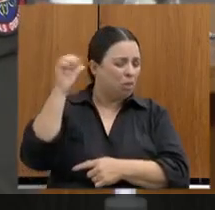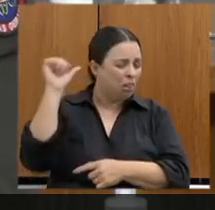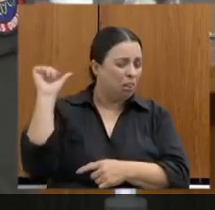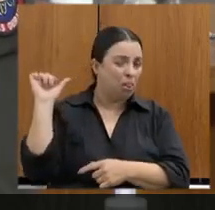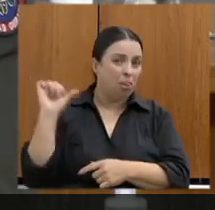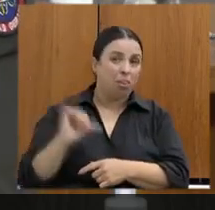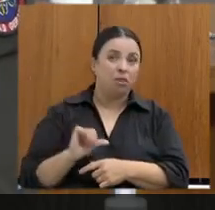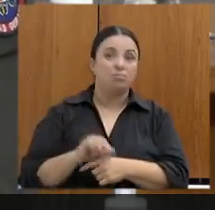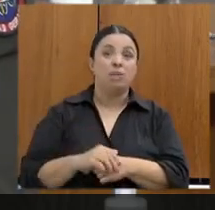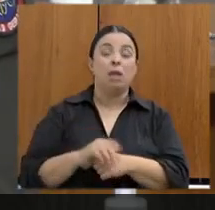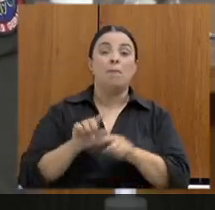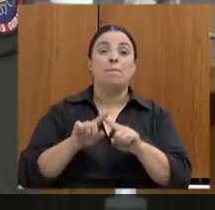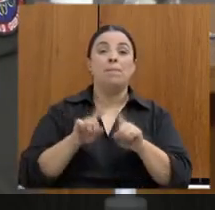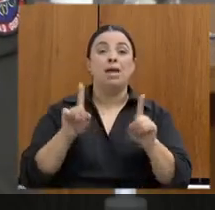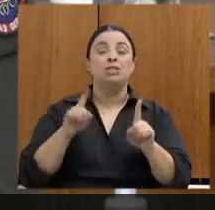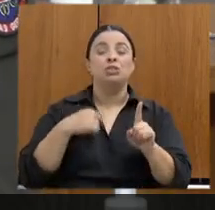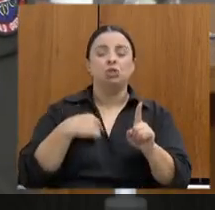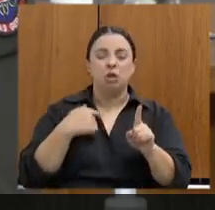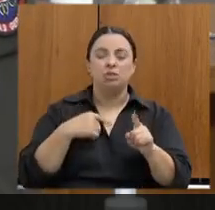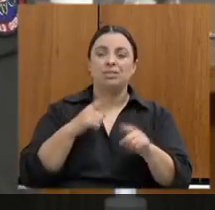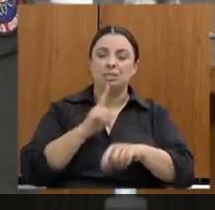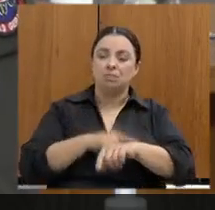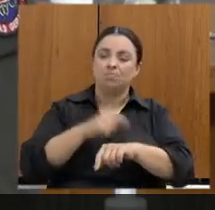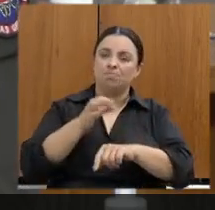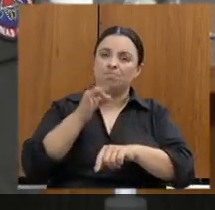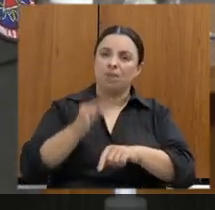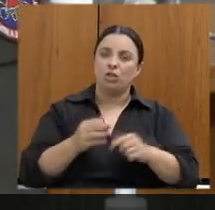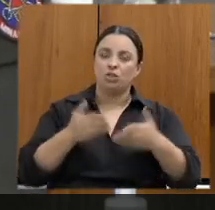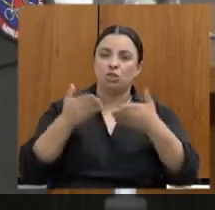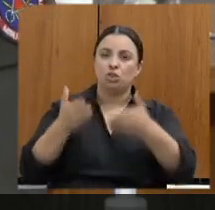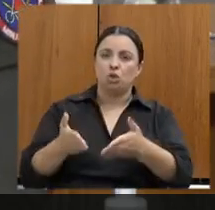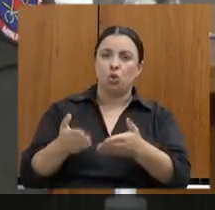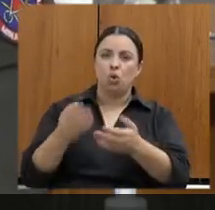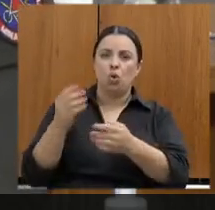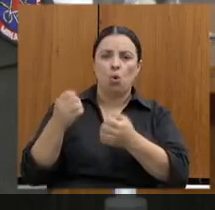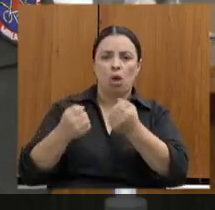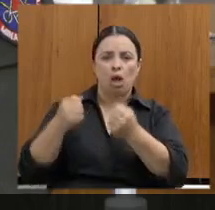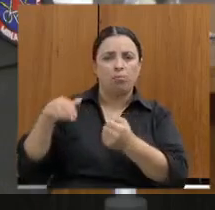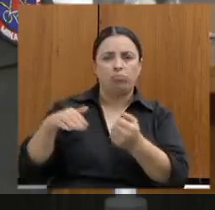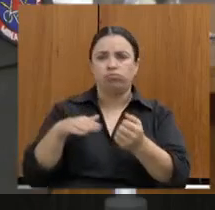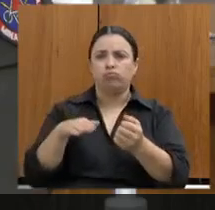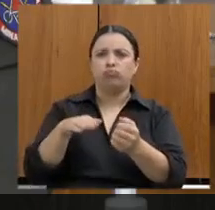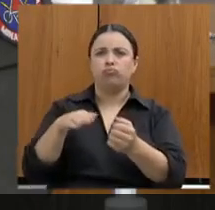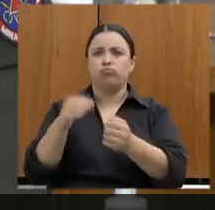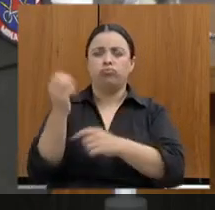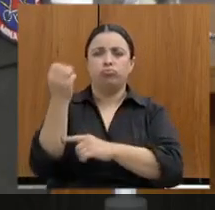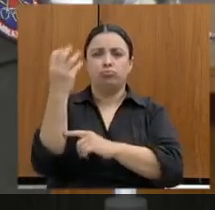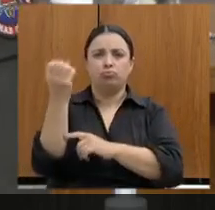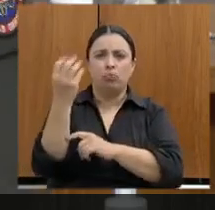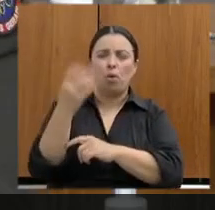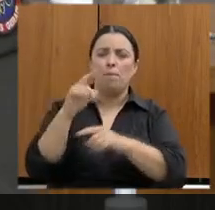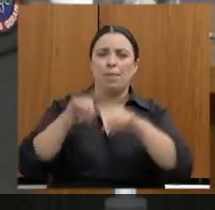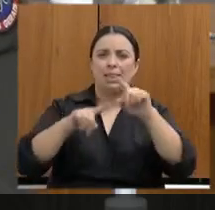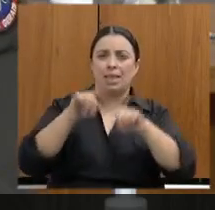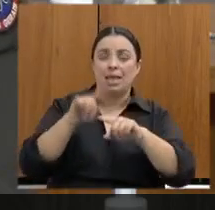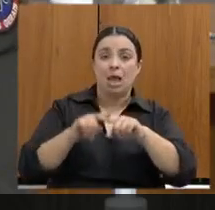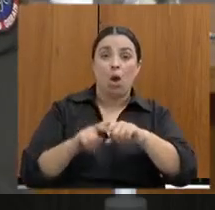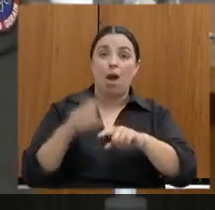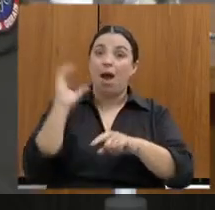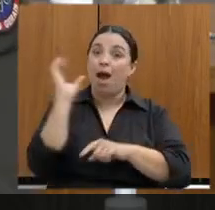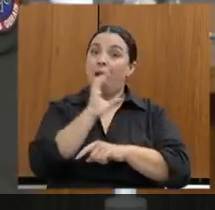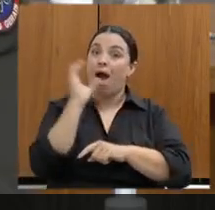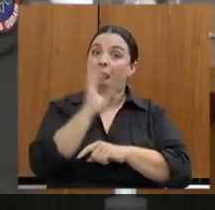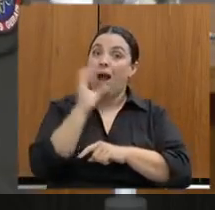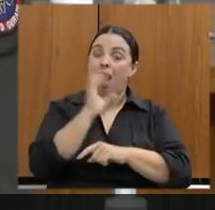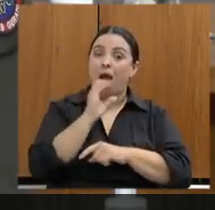equipamentos viaturas materiais bombeiro qualificado tempo resposta fizemos